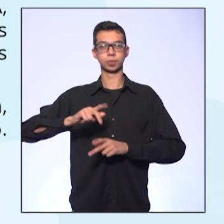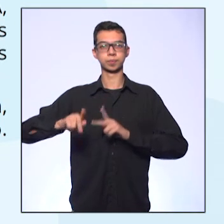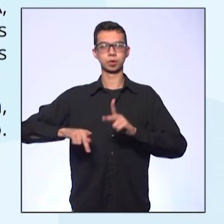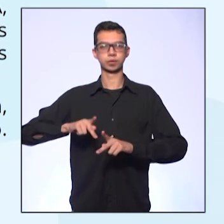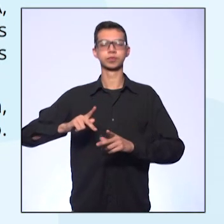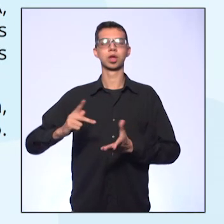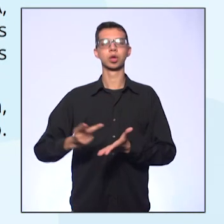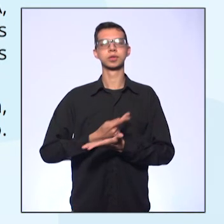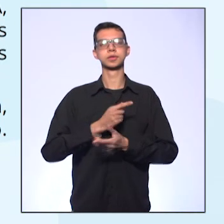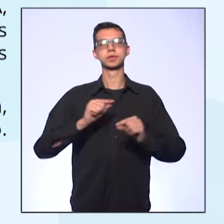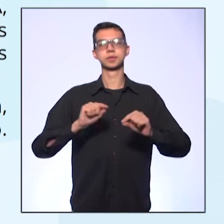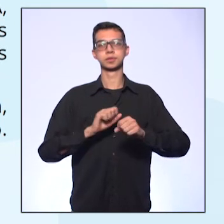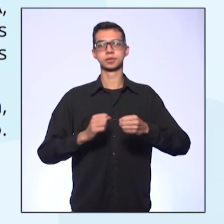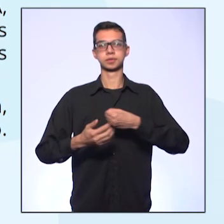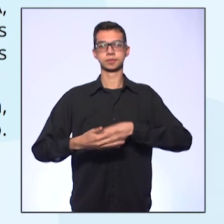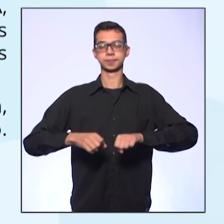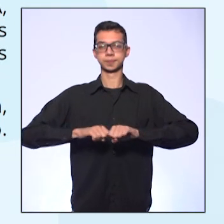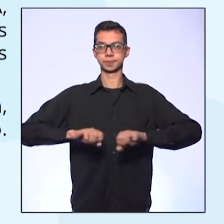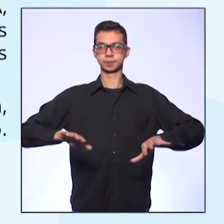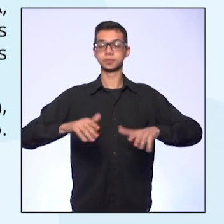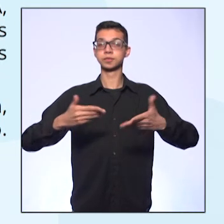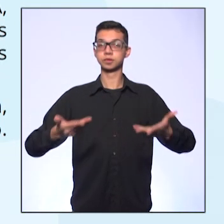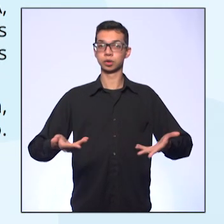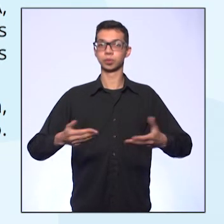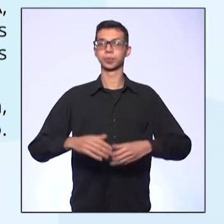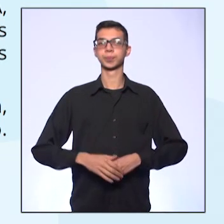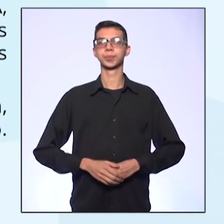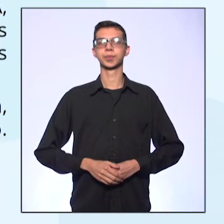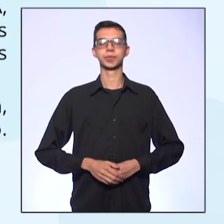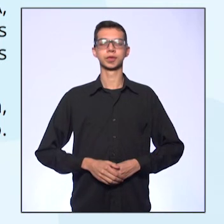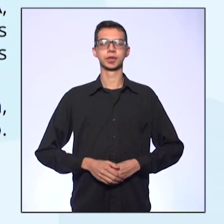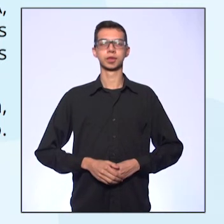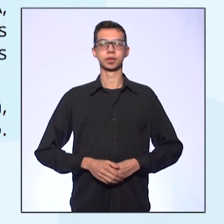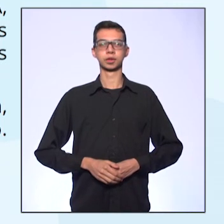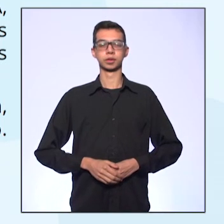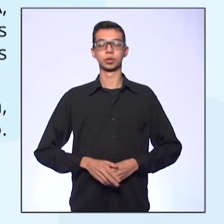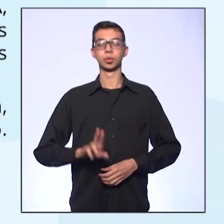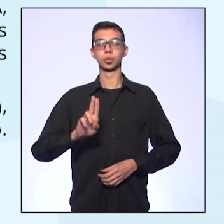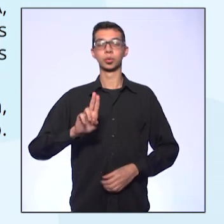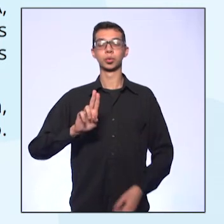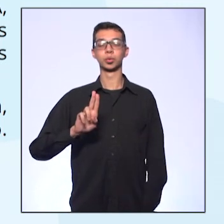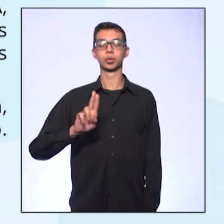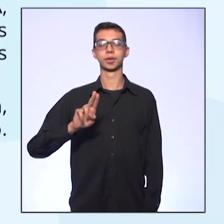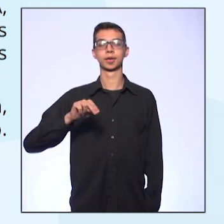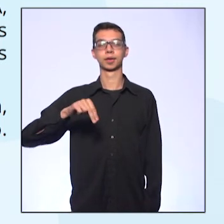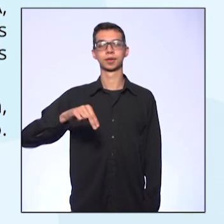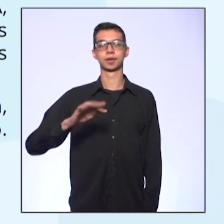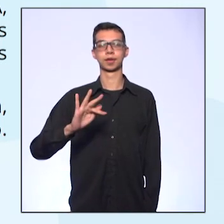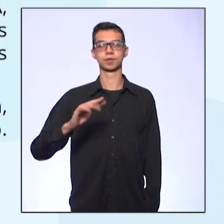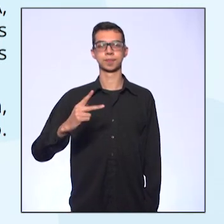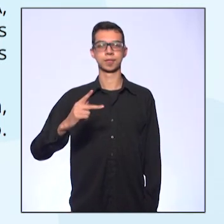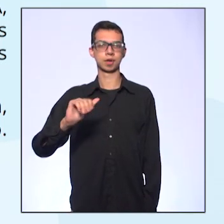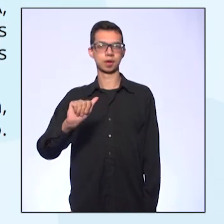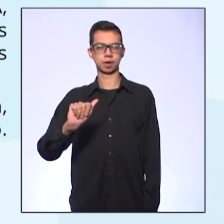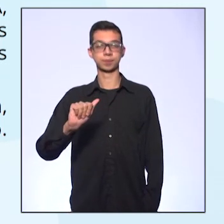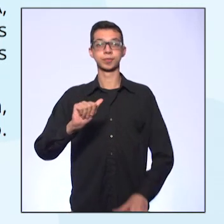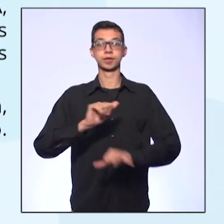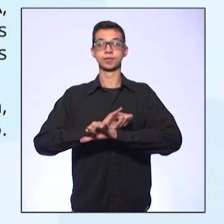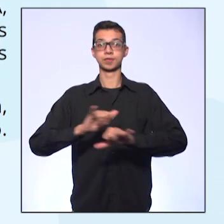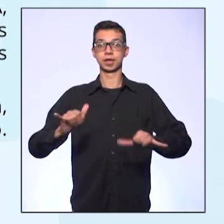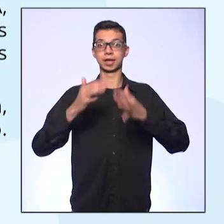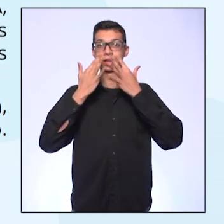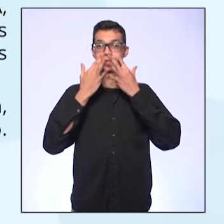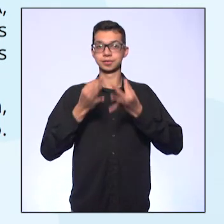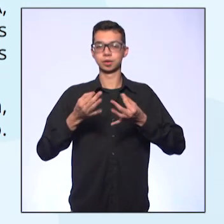da Covid-19, o Fundo de População das Nações Unidas, o UNFPA, alerta para